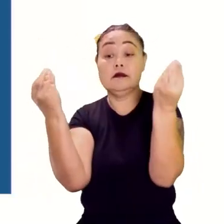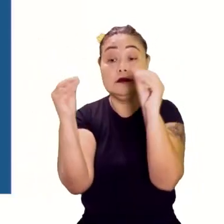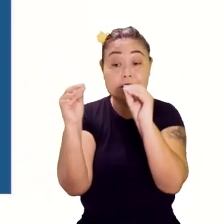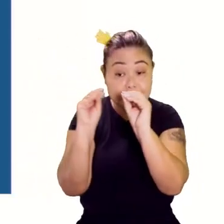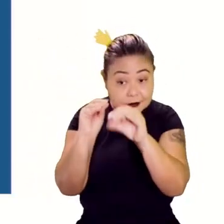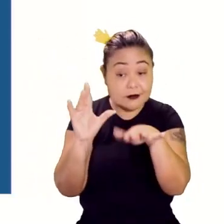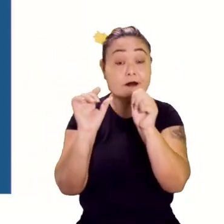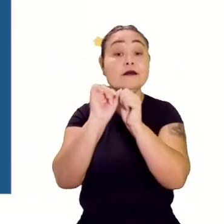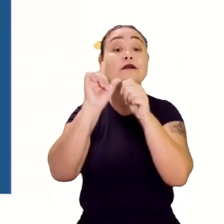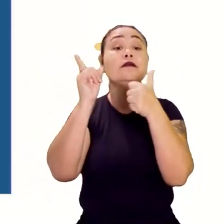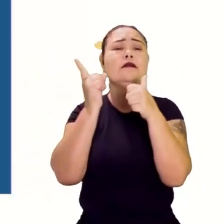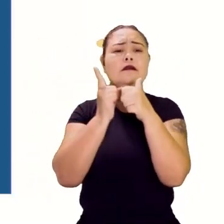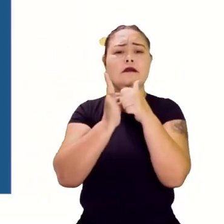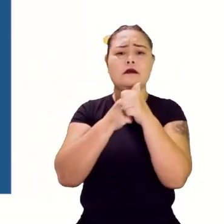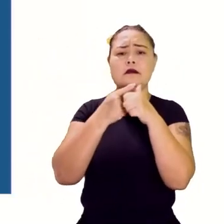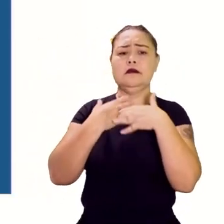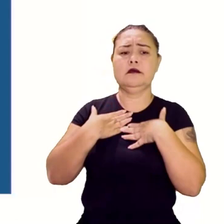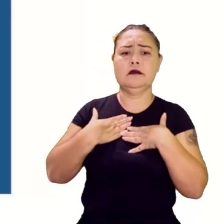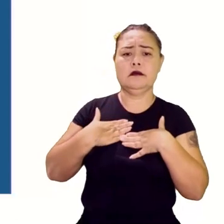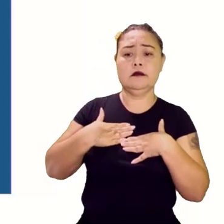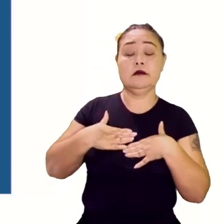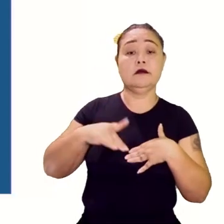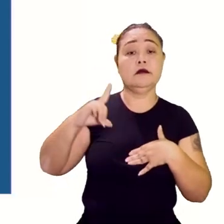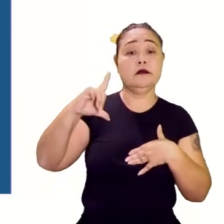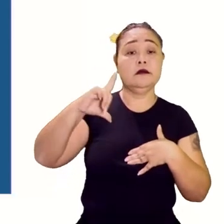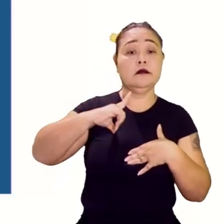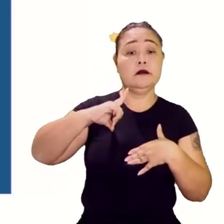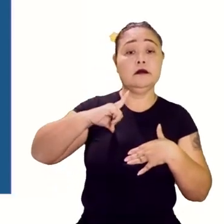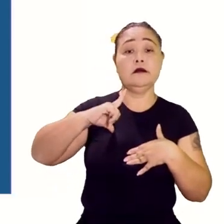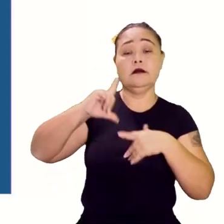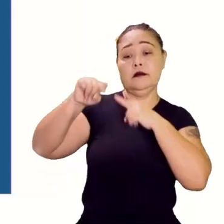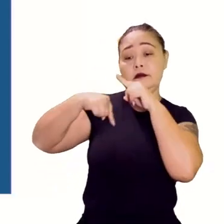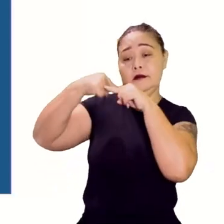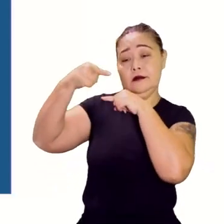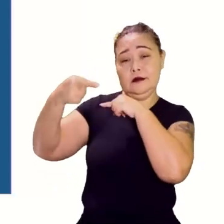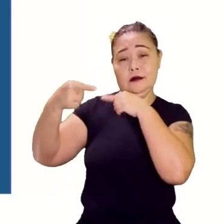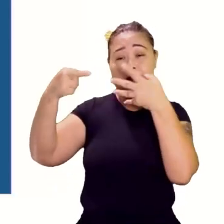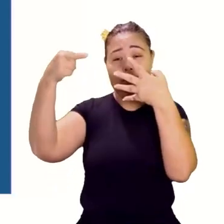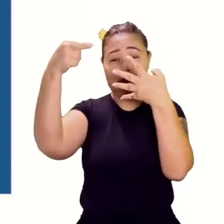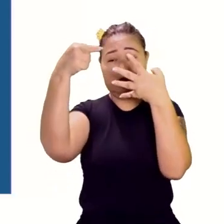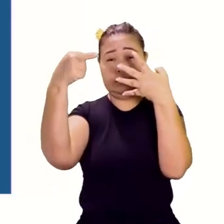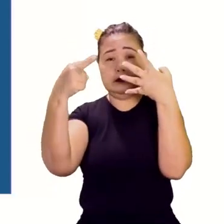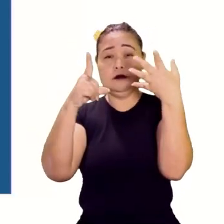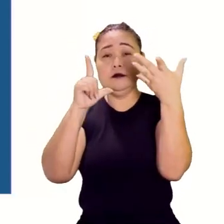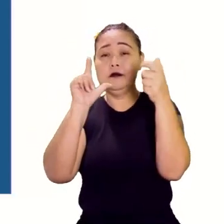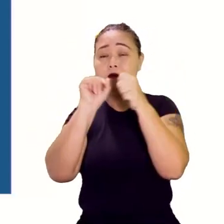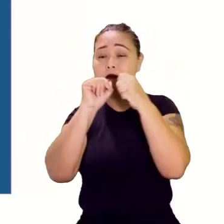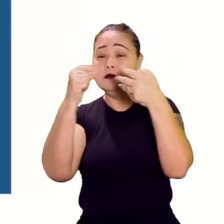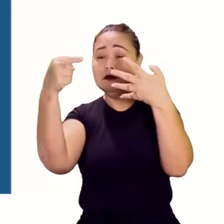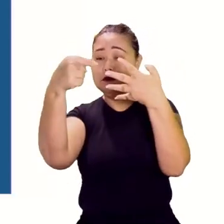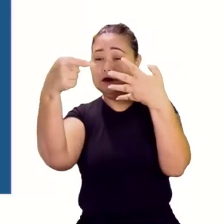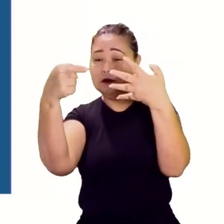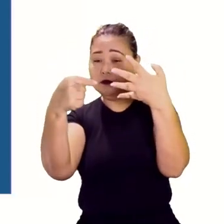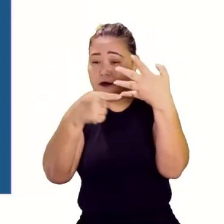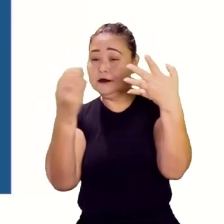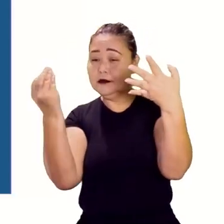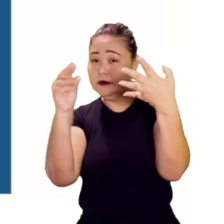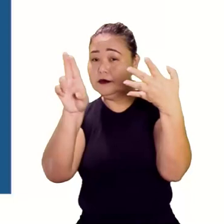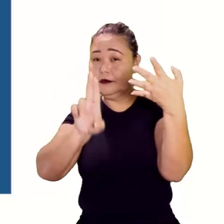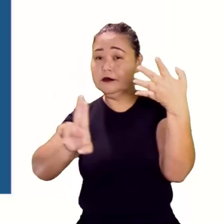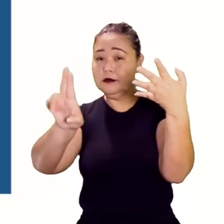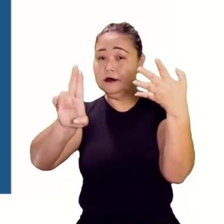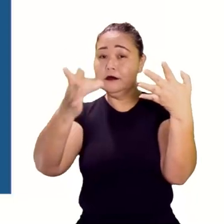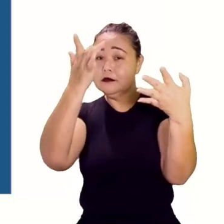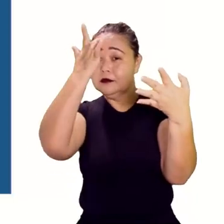aí. Só que aqui está muito tranquilo, porque aqui nós temos consequências, né? Nós temos propriedades. Verdade.